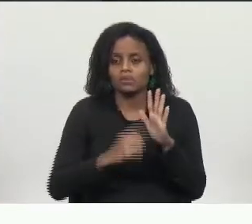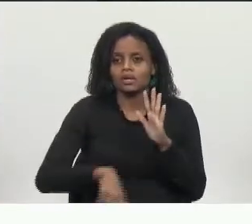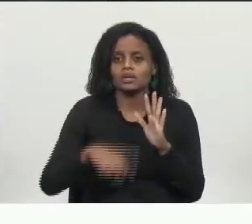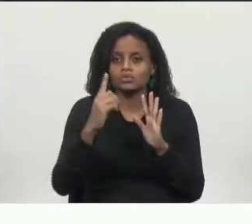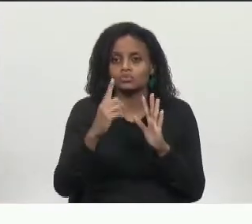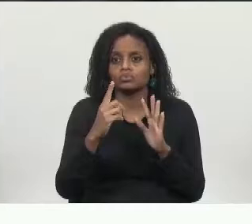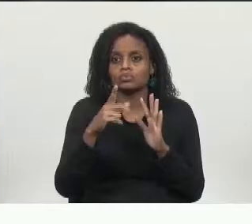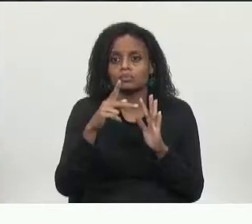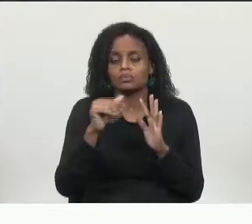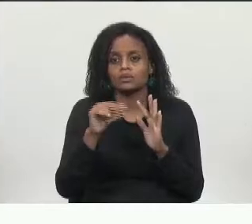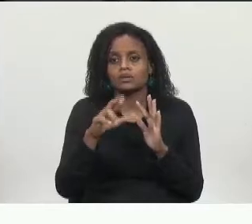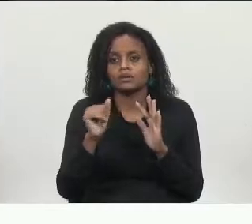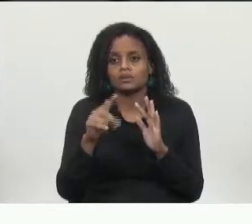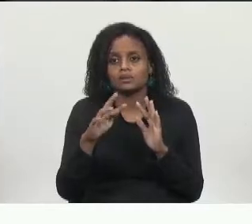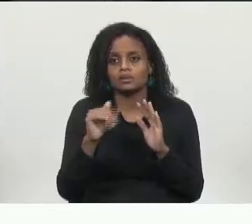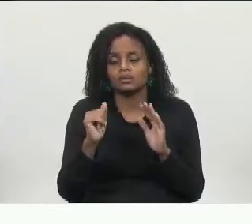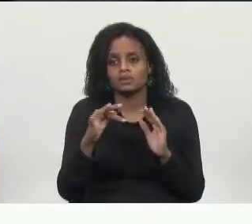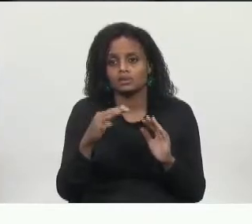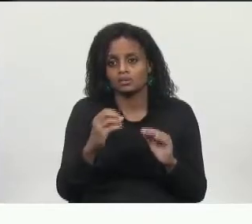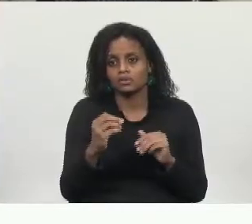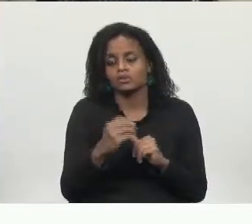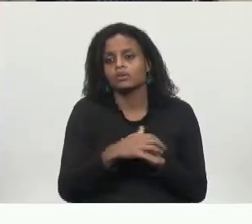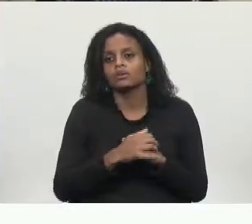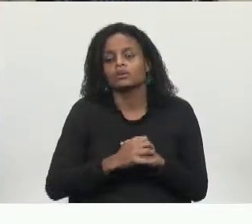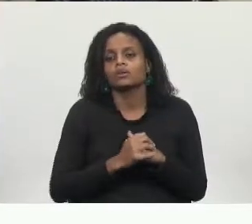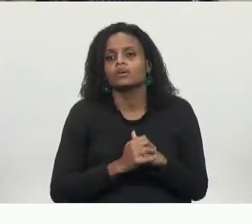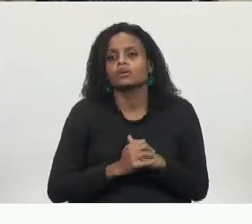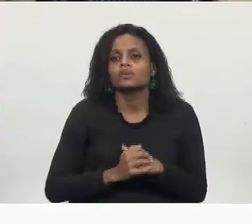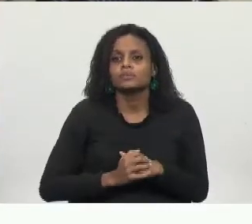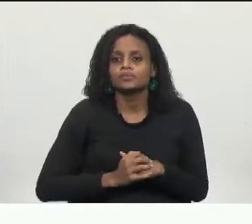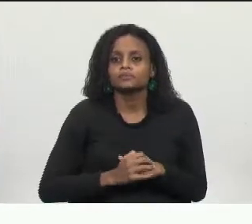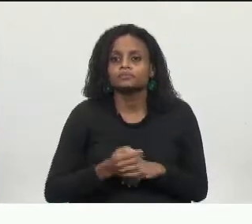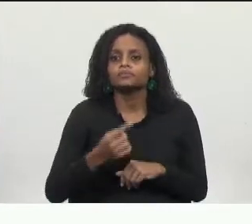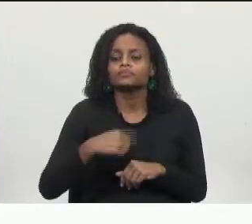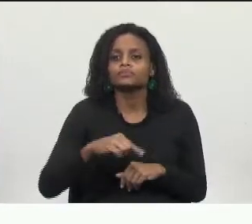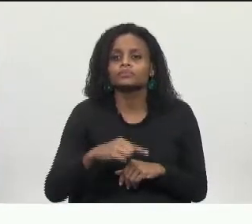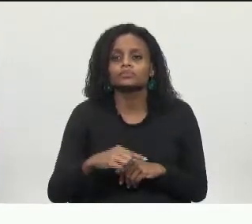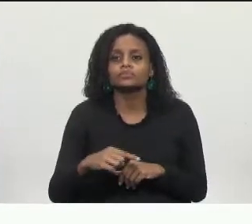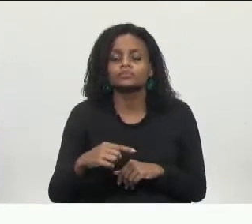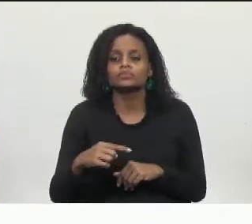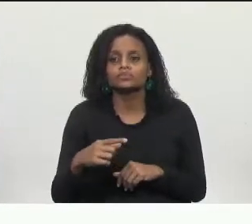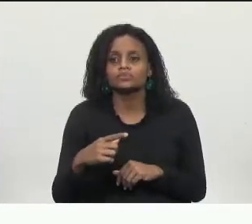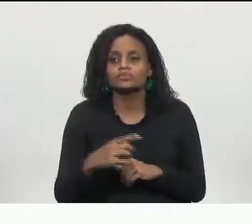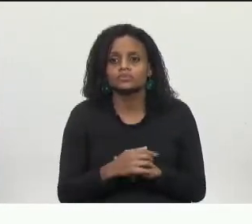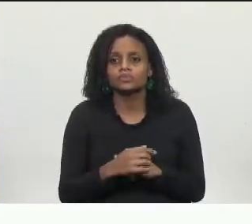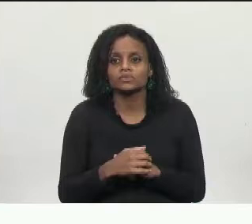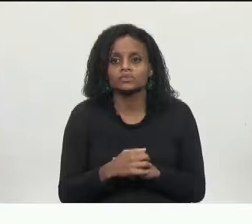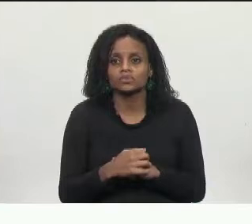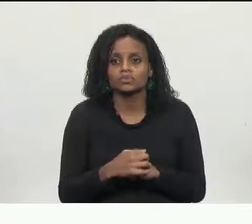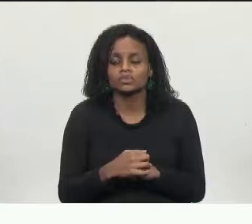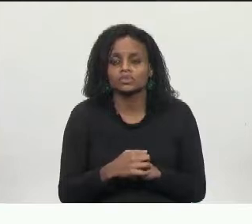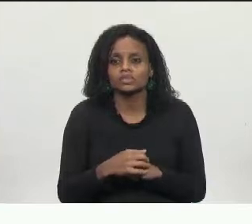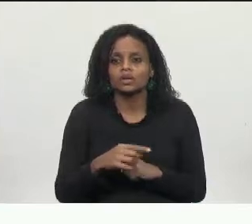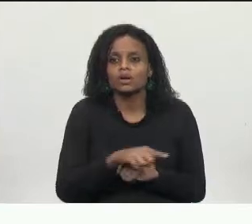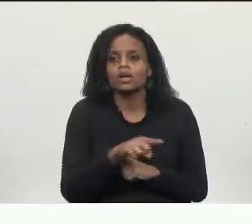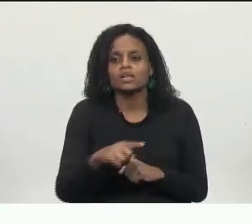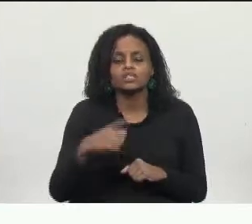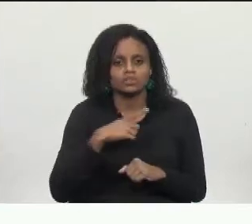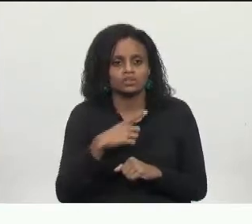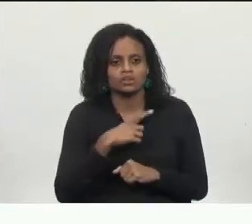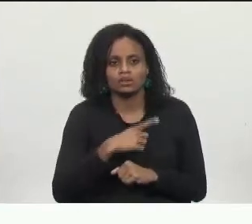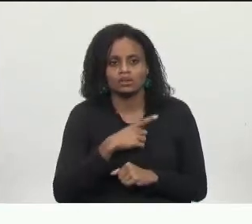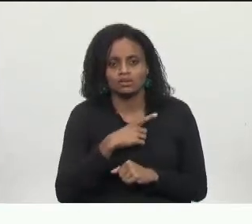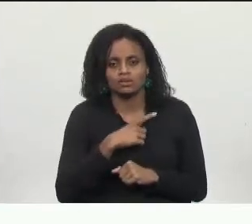fazer uma sala de acautelamento. Isso, teria que ter, claro. Então, mas para a gente, vamos dizer, no caso aqui, os que tivessem porte ou aqueles